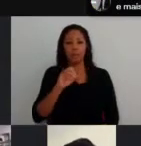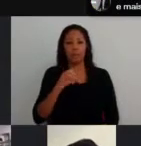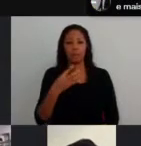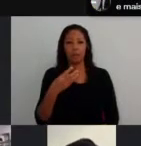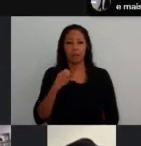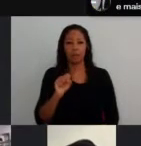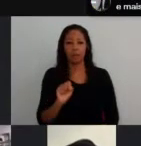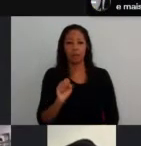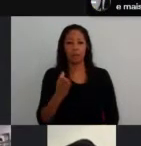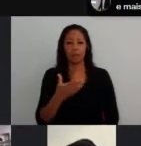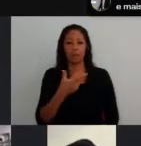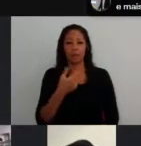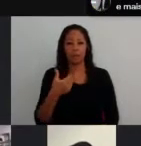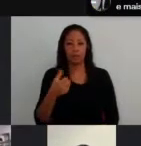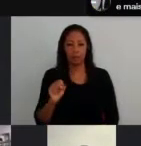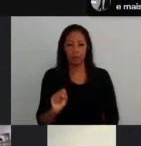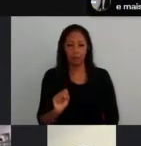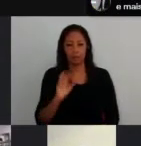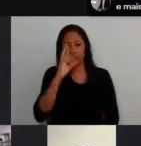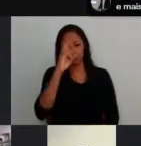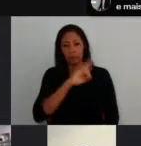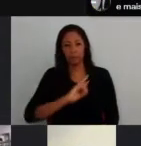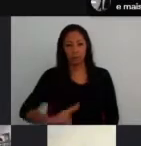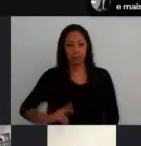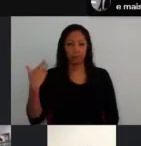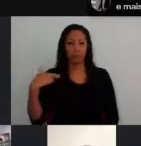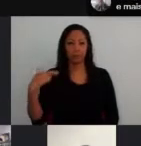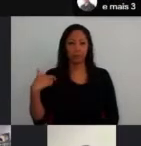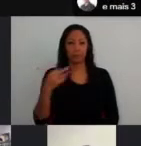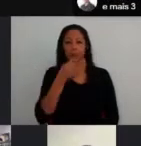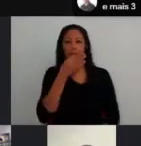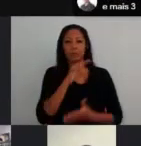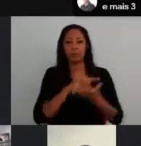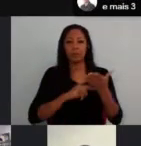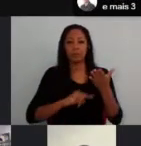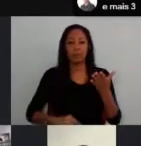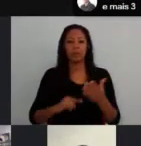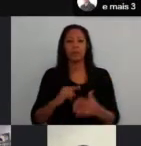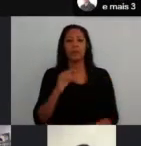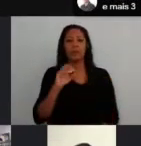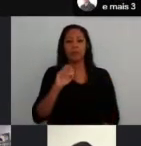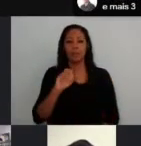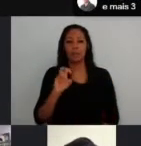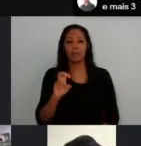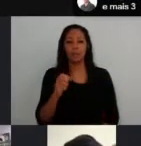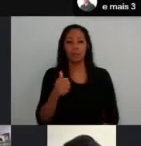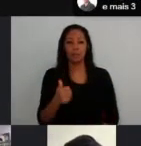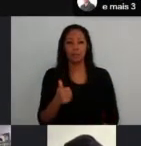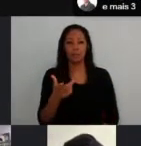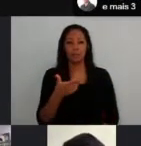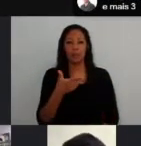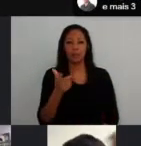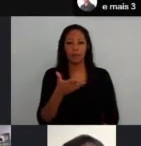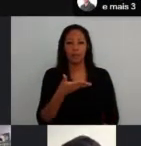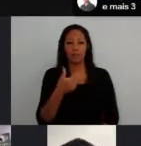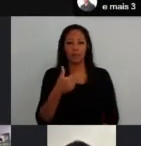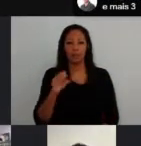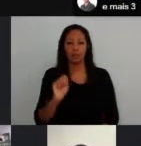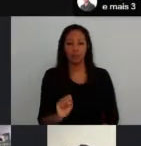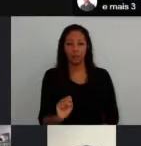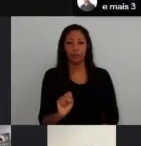048/2018, Poder Legislativo Municipal, vereadora Raleça Freire. Parecer ao projeto de lei número 051/2018, autor Poder Legislativo